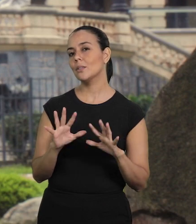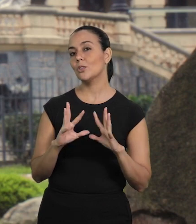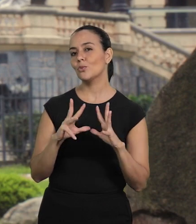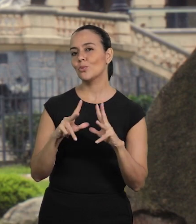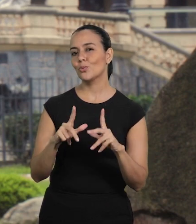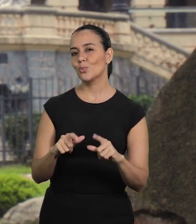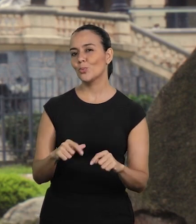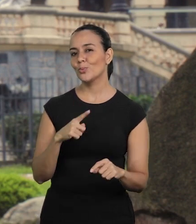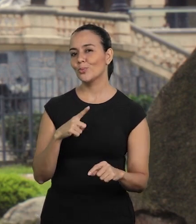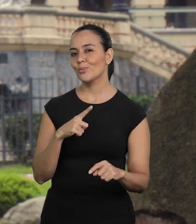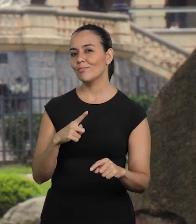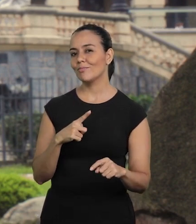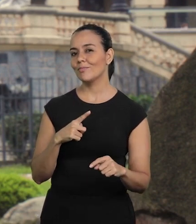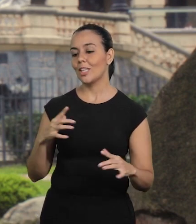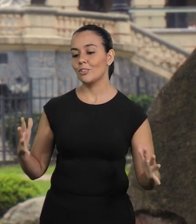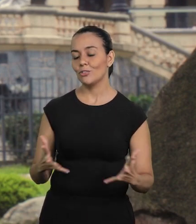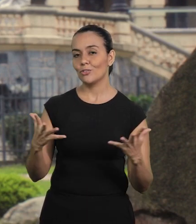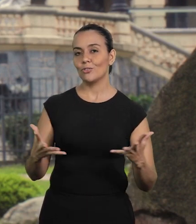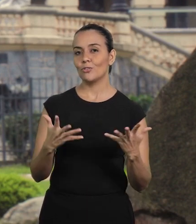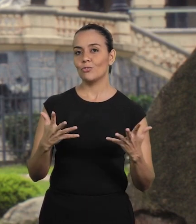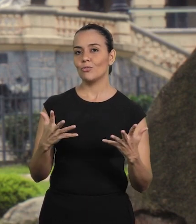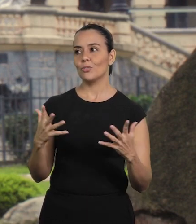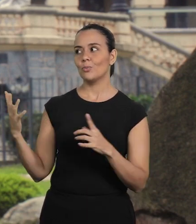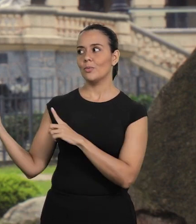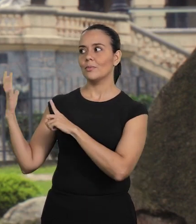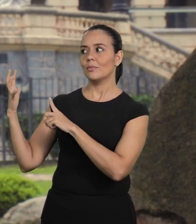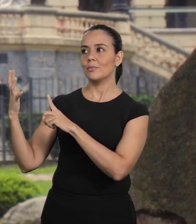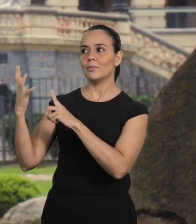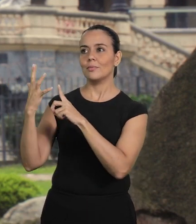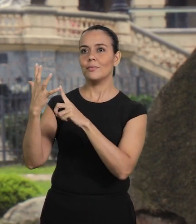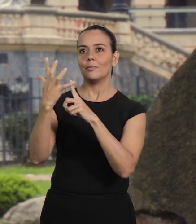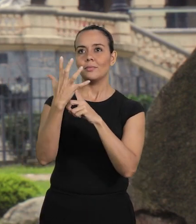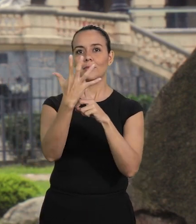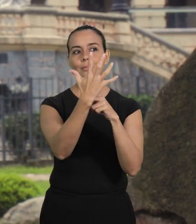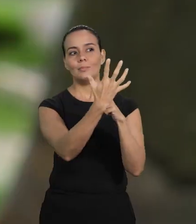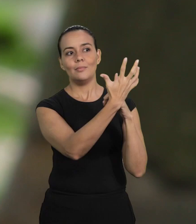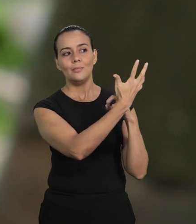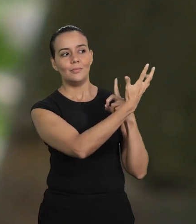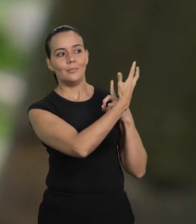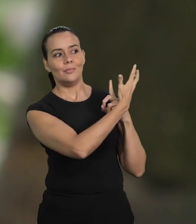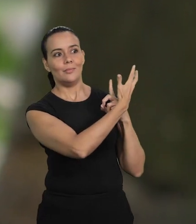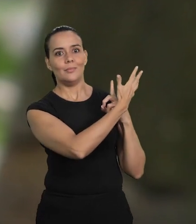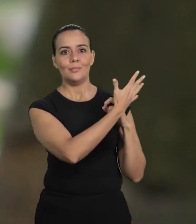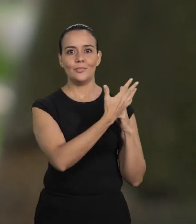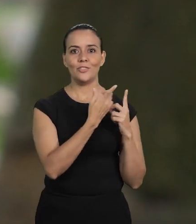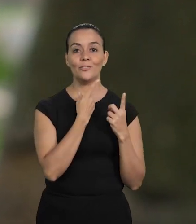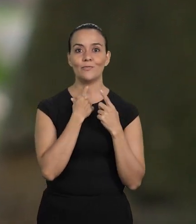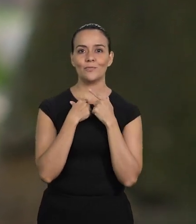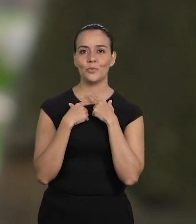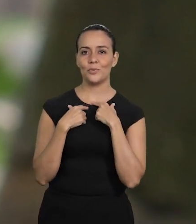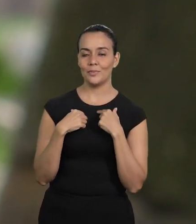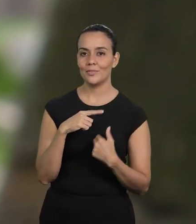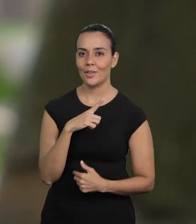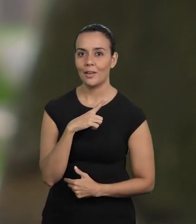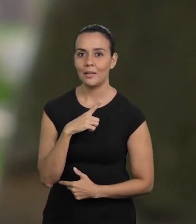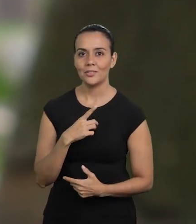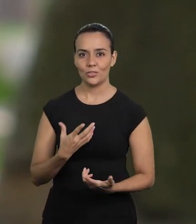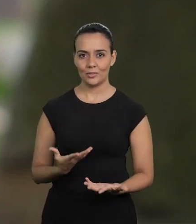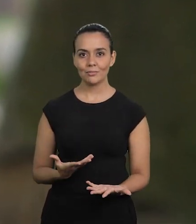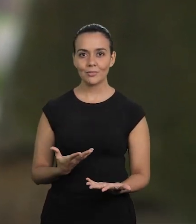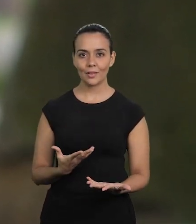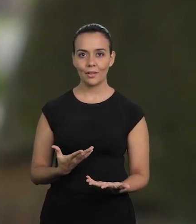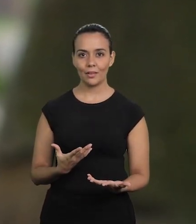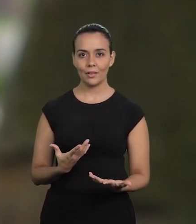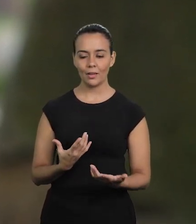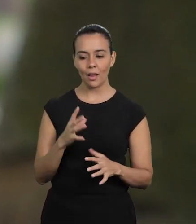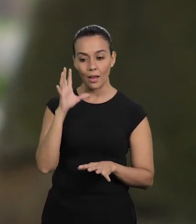estímulos que nos fazem pensar e nos fazem desejar soluções e desejar produtos e